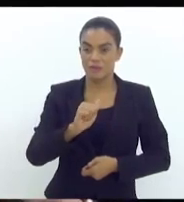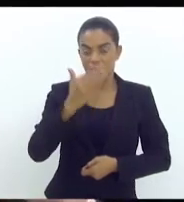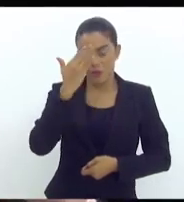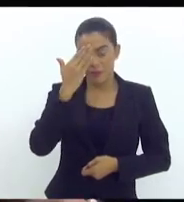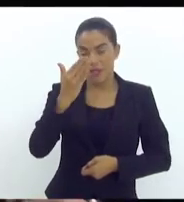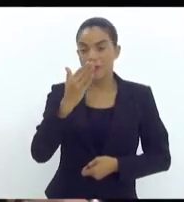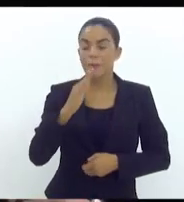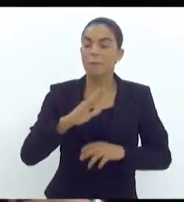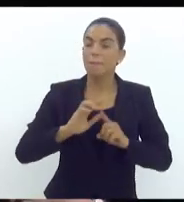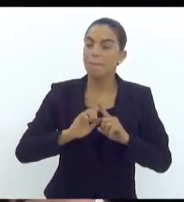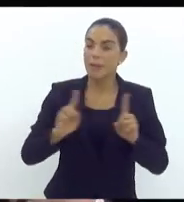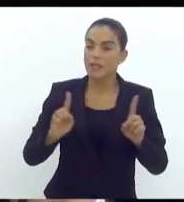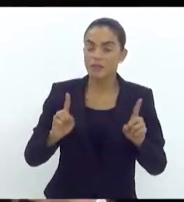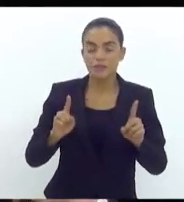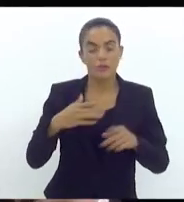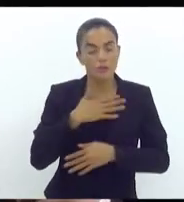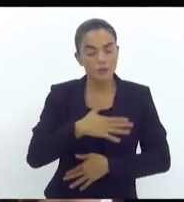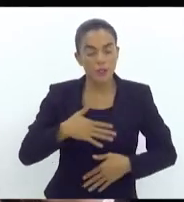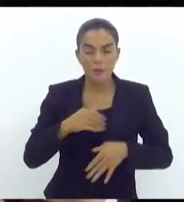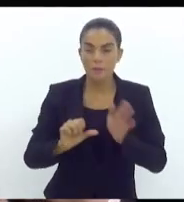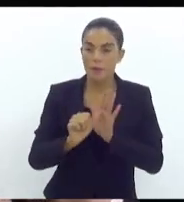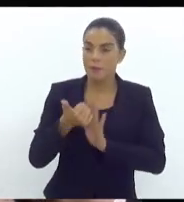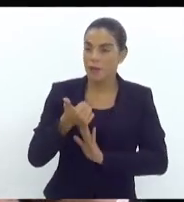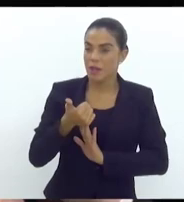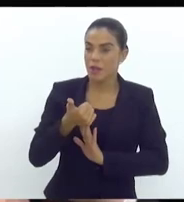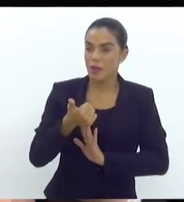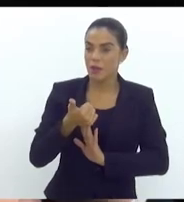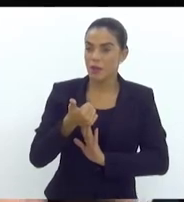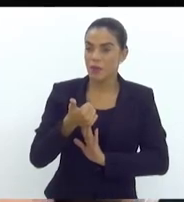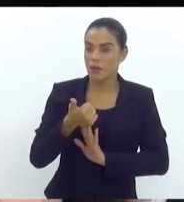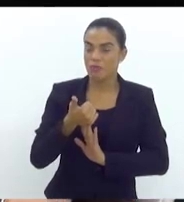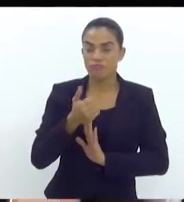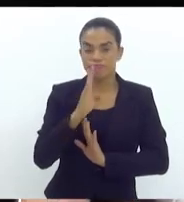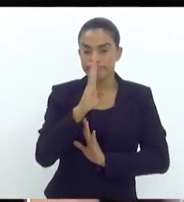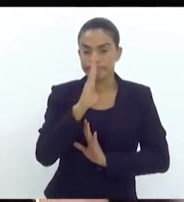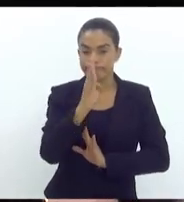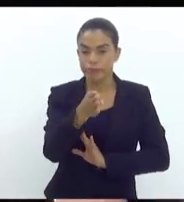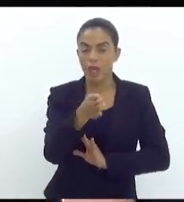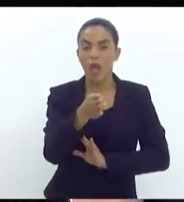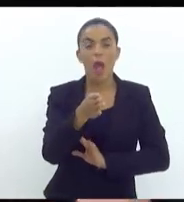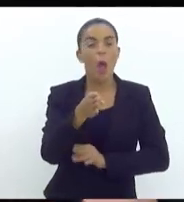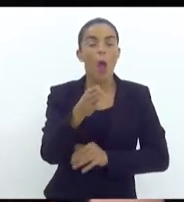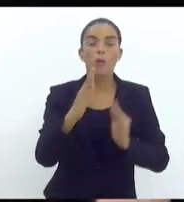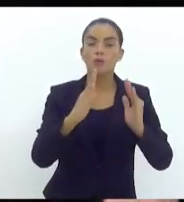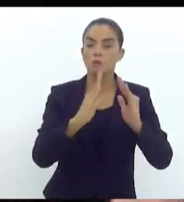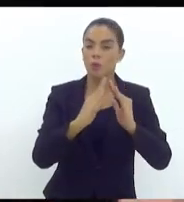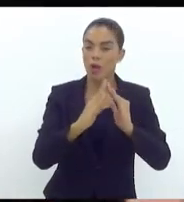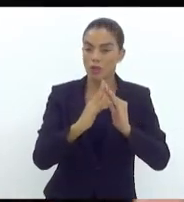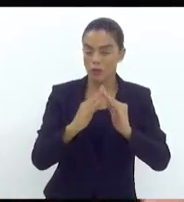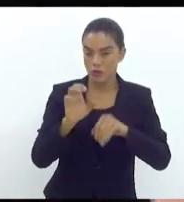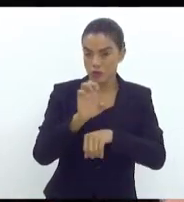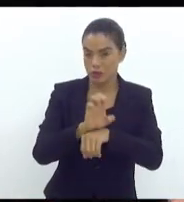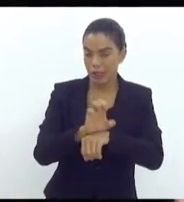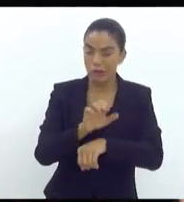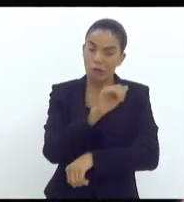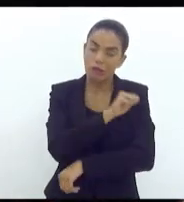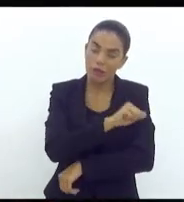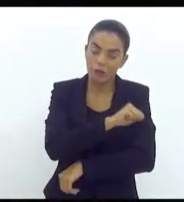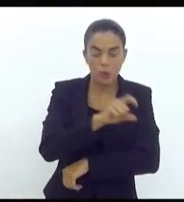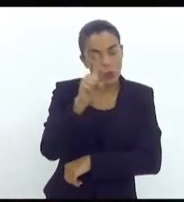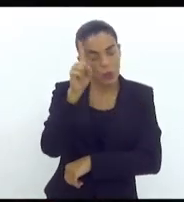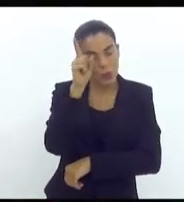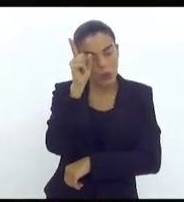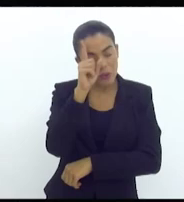mas eu gostaria de me dirigir nesse momento em primeiro lugar não somente os moradores do Estado do Rio de Janeiro que todos os